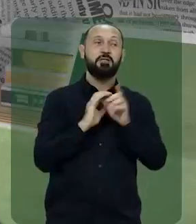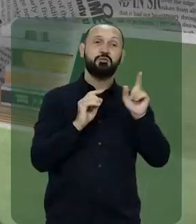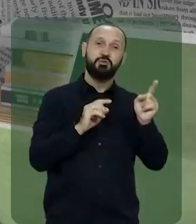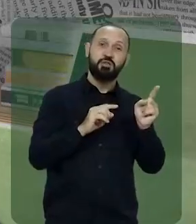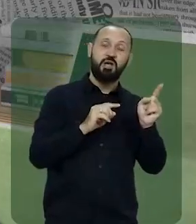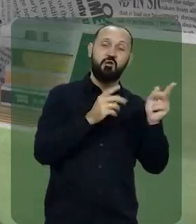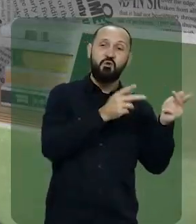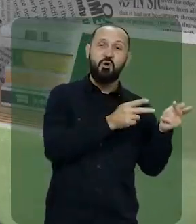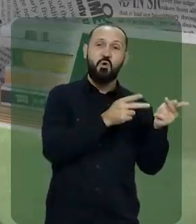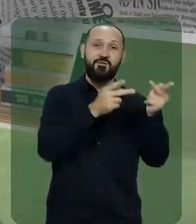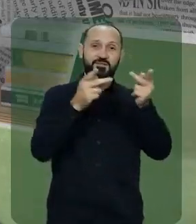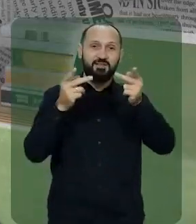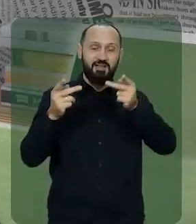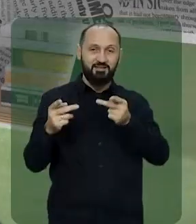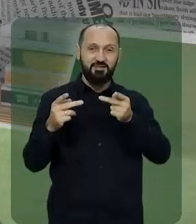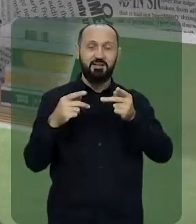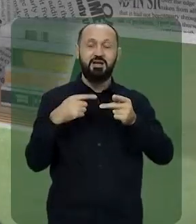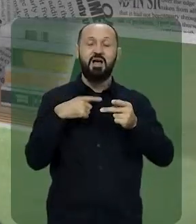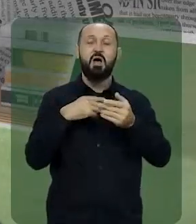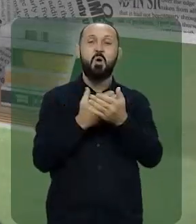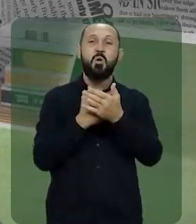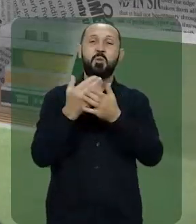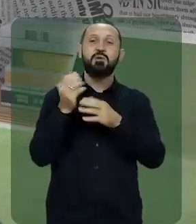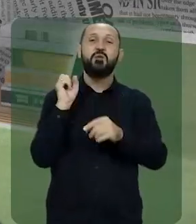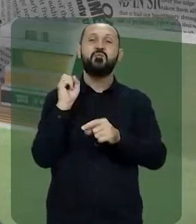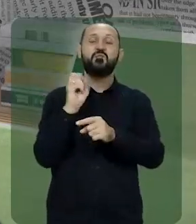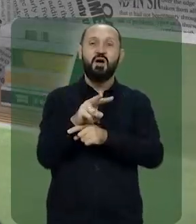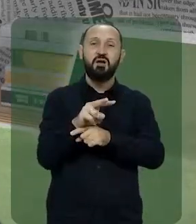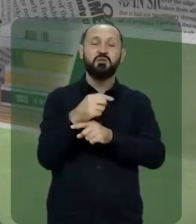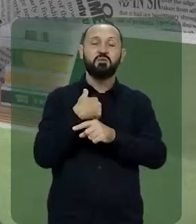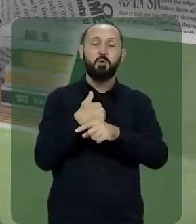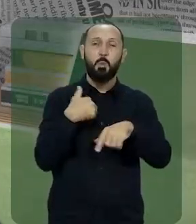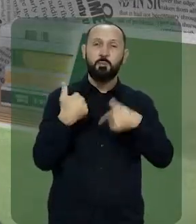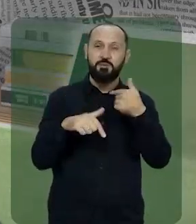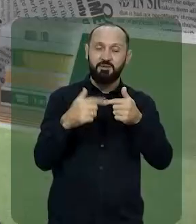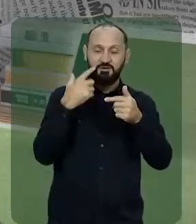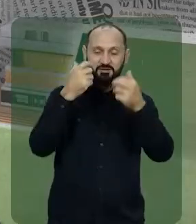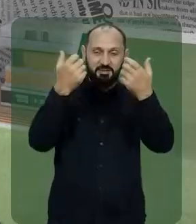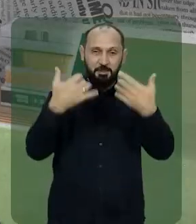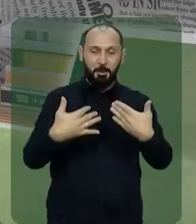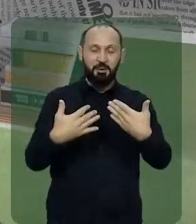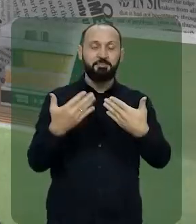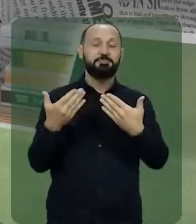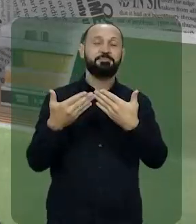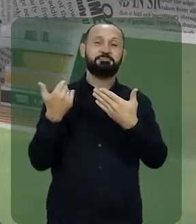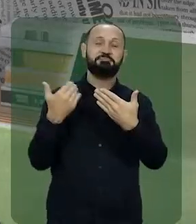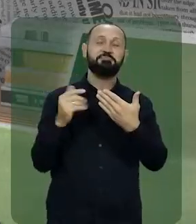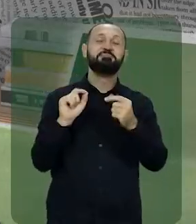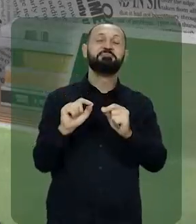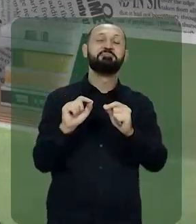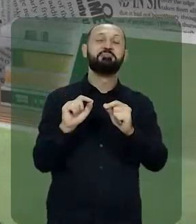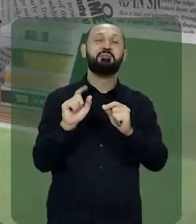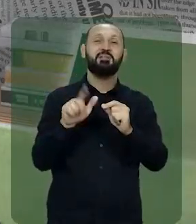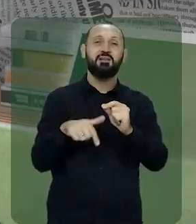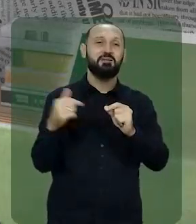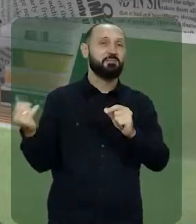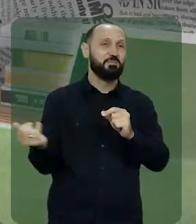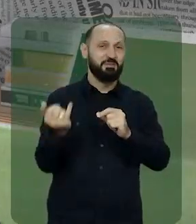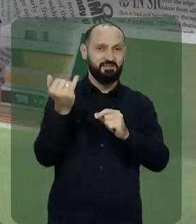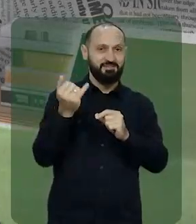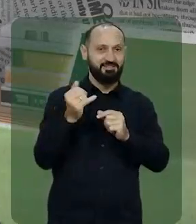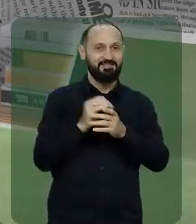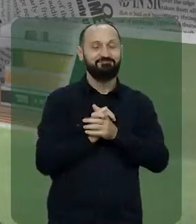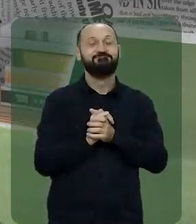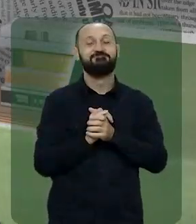fui convidada a assumir esse cargo ao qual você mencionou há pouco, que também é muito